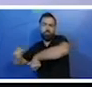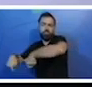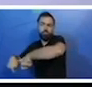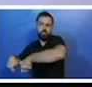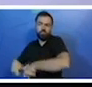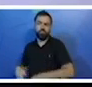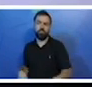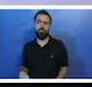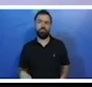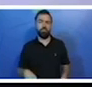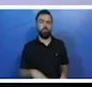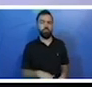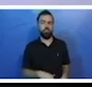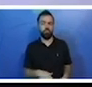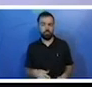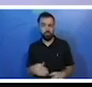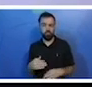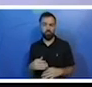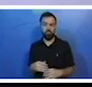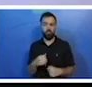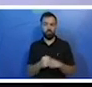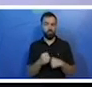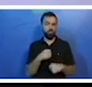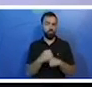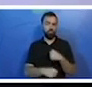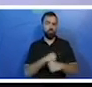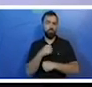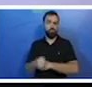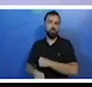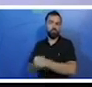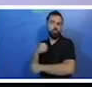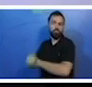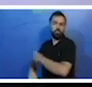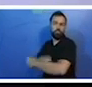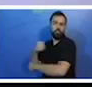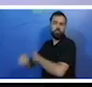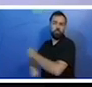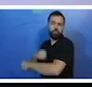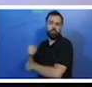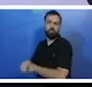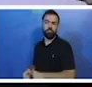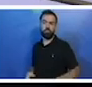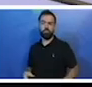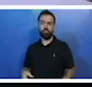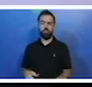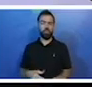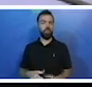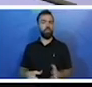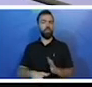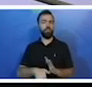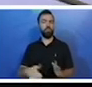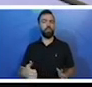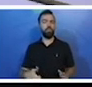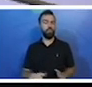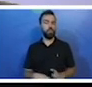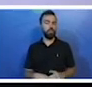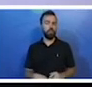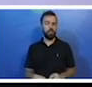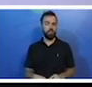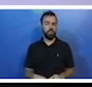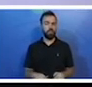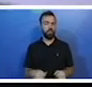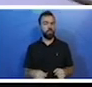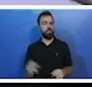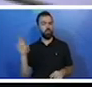hoje. E assim, com o passar do tempo, elas foram, no caso aqui, algumas eram feitas até de madeira, né, que é um material muito pesado para se fazer